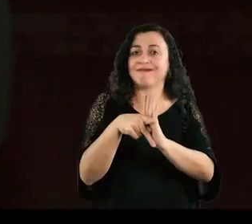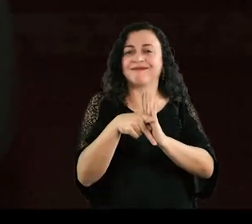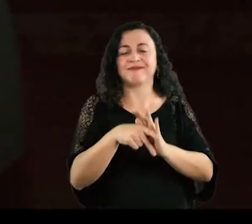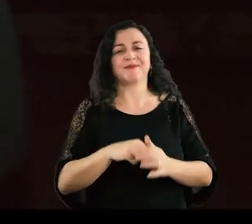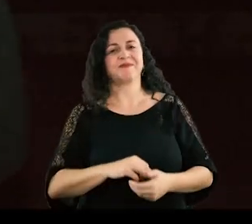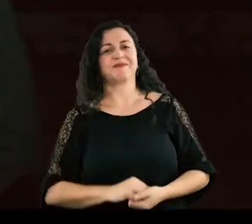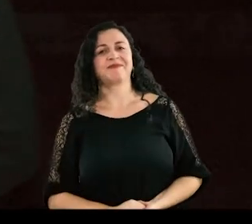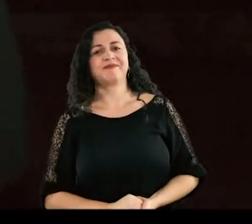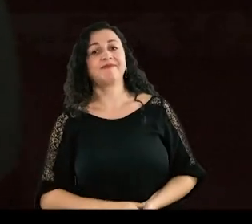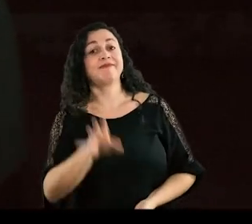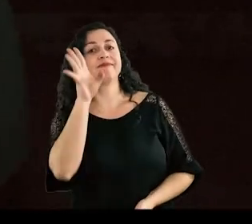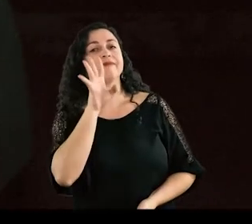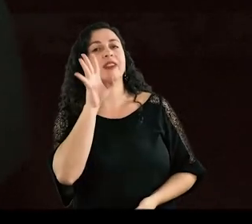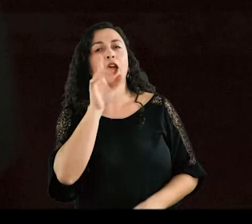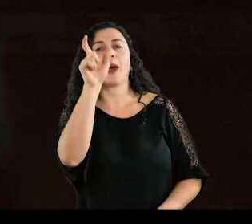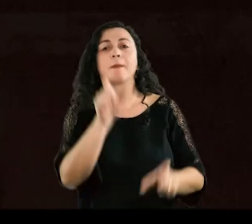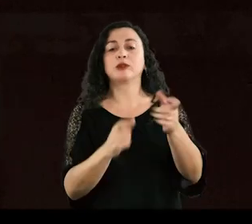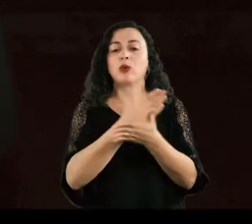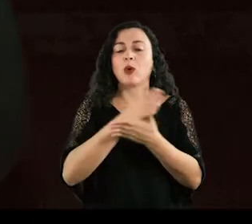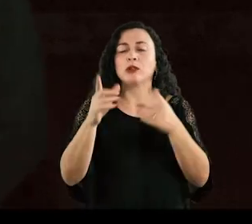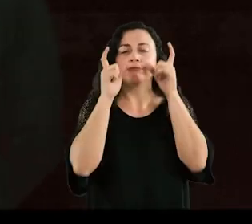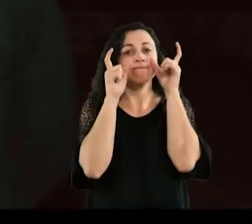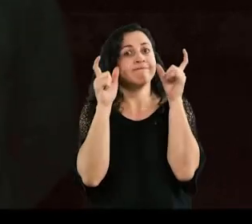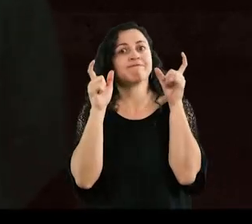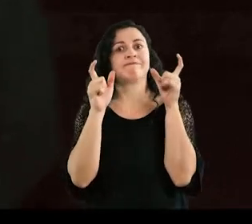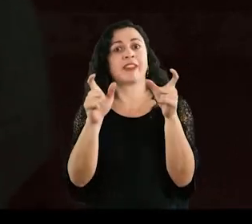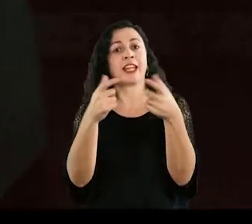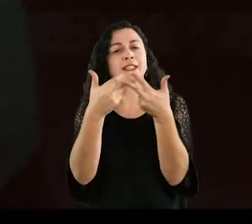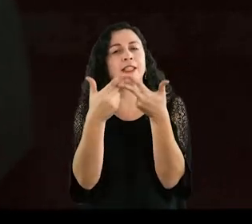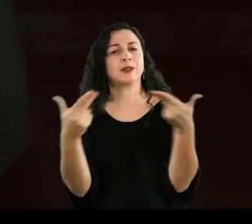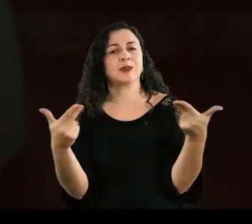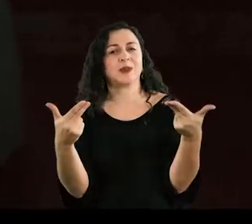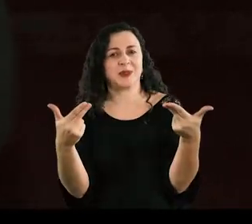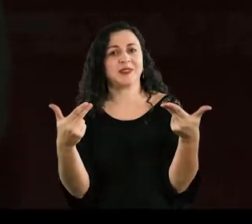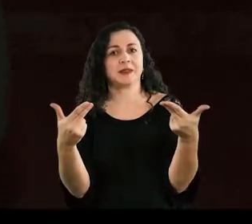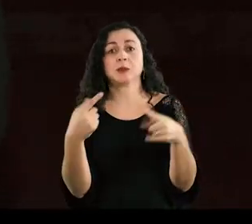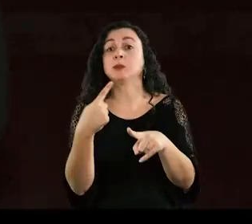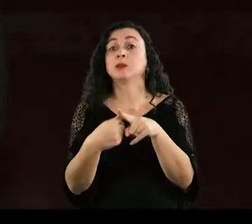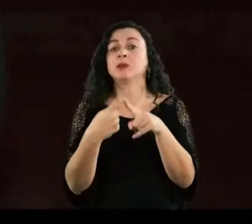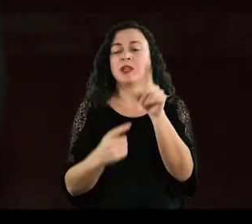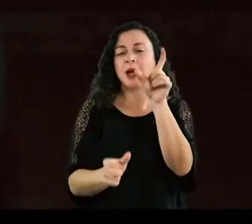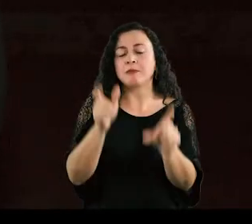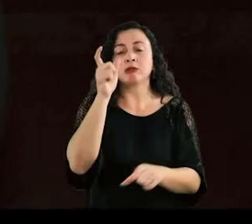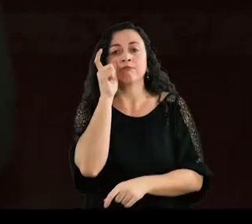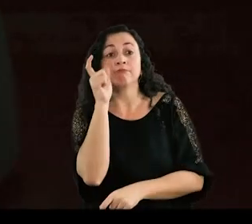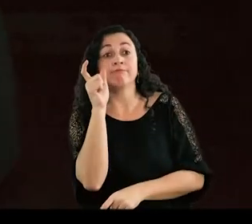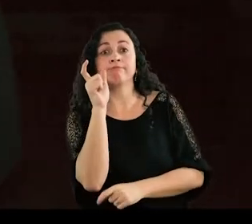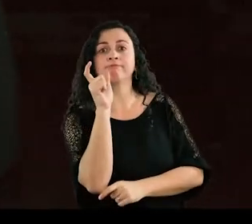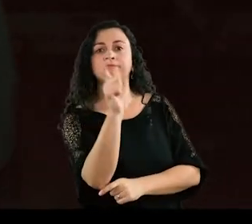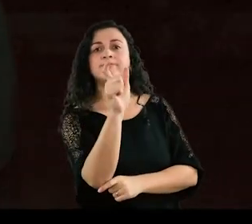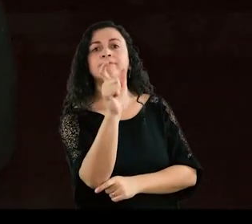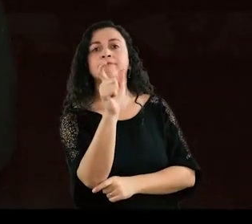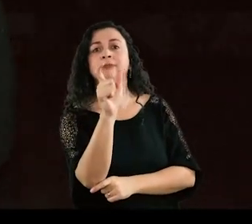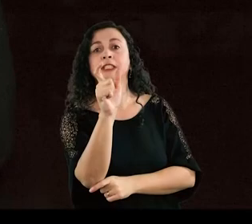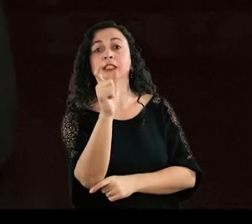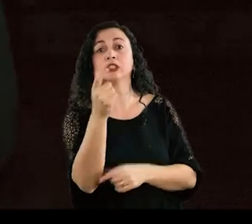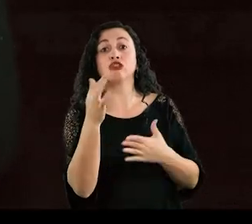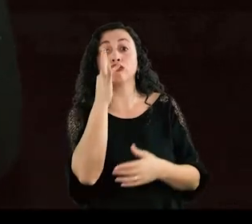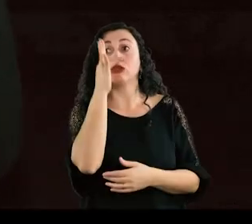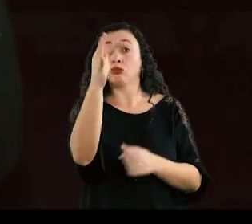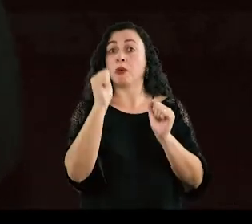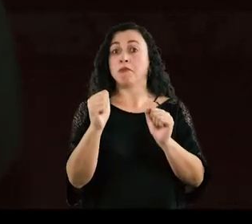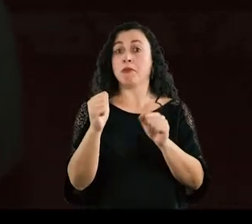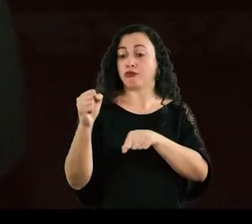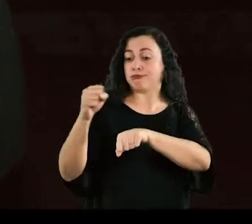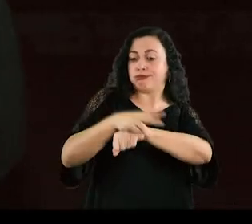ver as pessoas começando a se interessar por esse tipo de coisa. Porque ela se interessando por isso, eventualmente ela vai ser meu